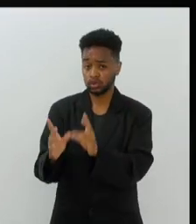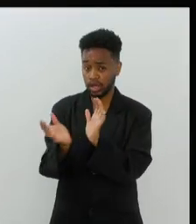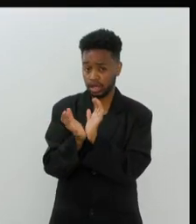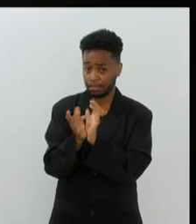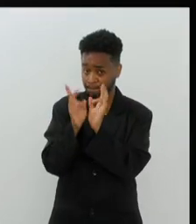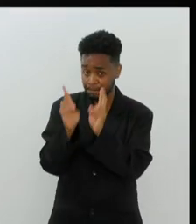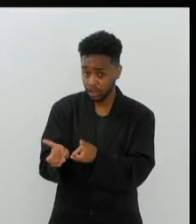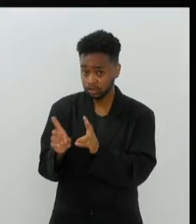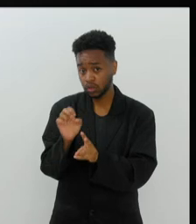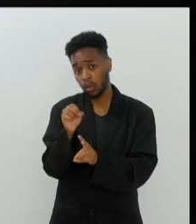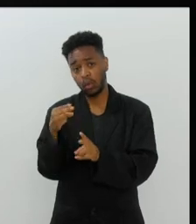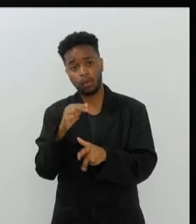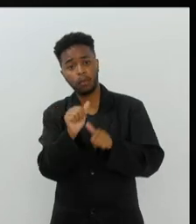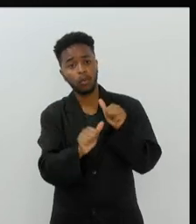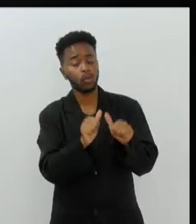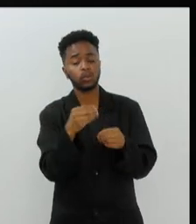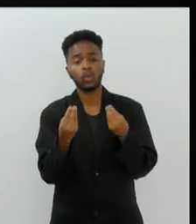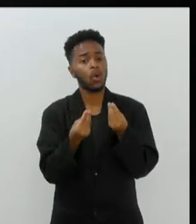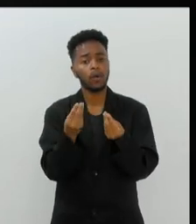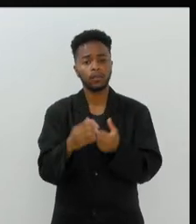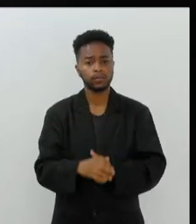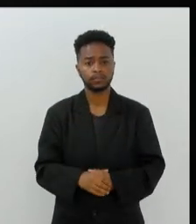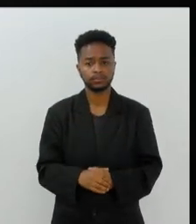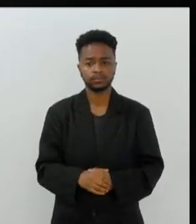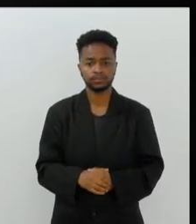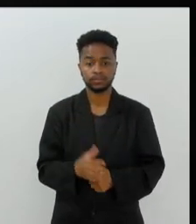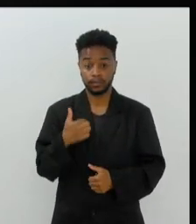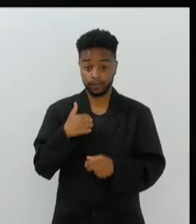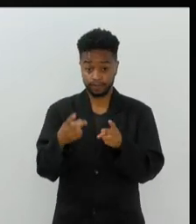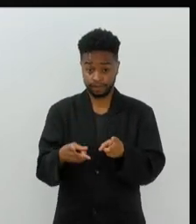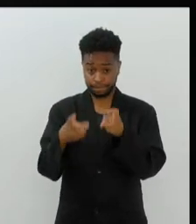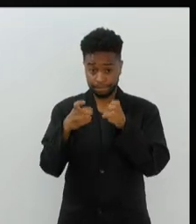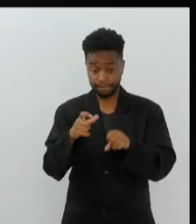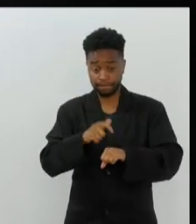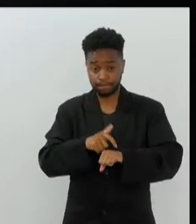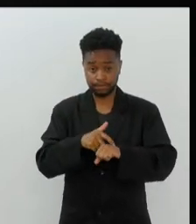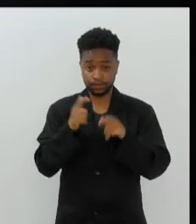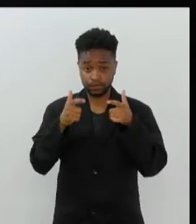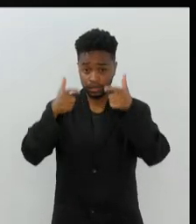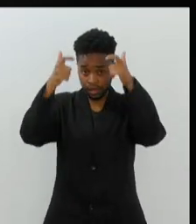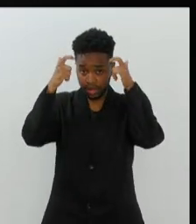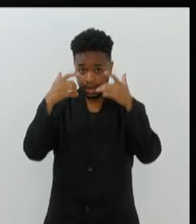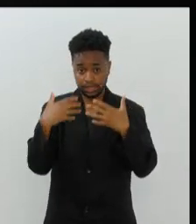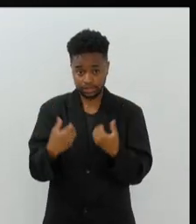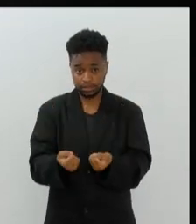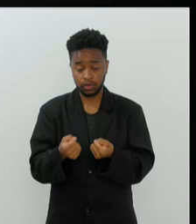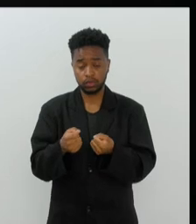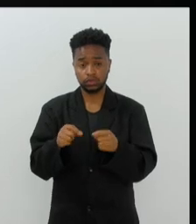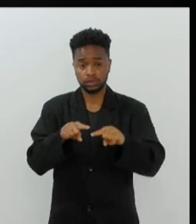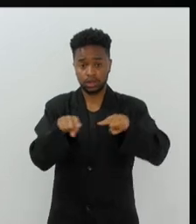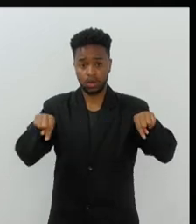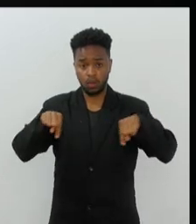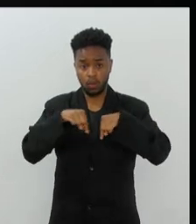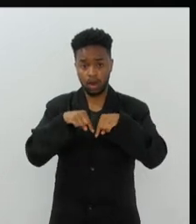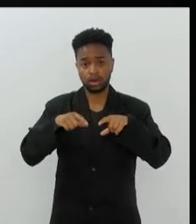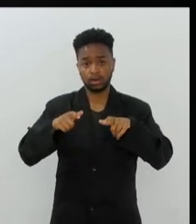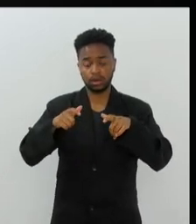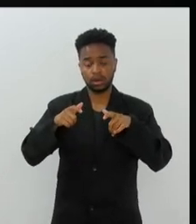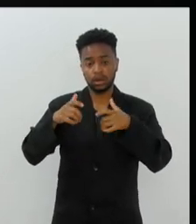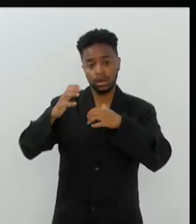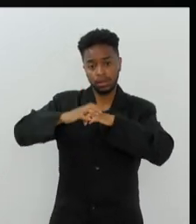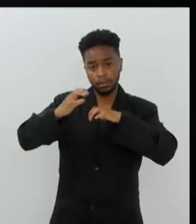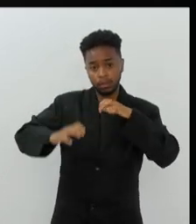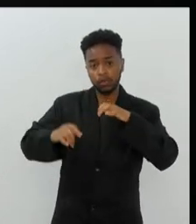Você mantém a sua equipe ou você vai alternando no serviço? Eu reparei que lá na tua coroação, lá na quadra da Porta da